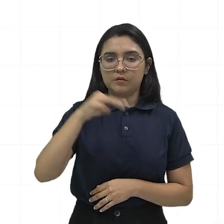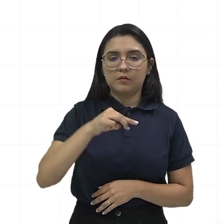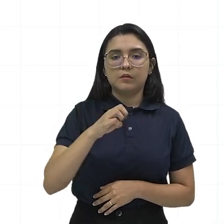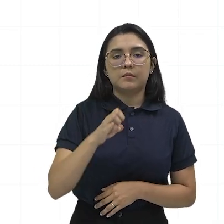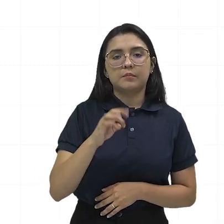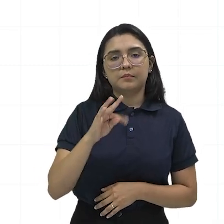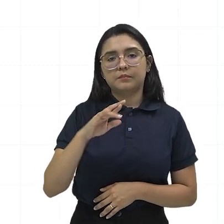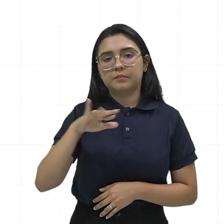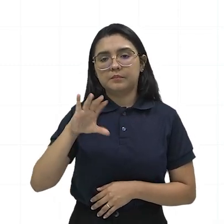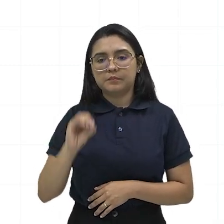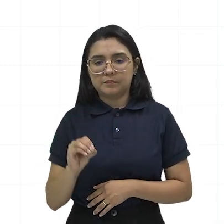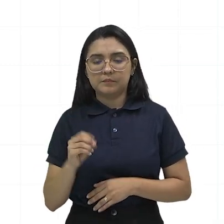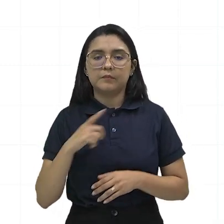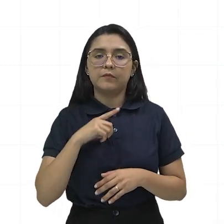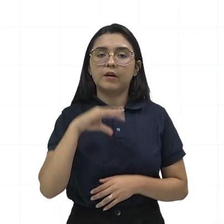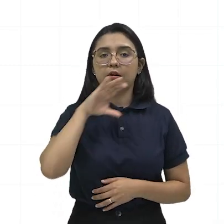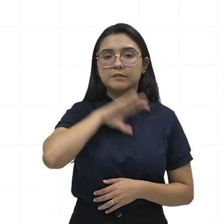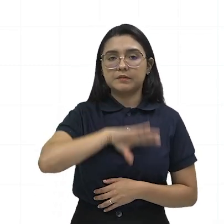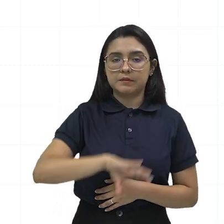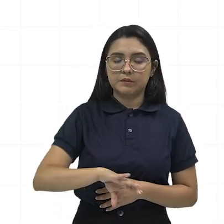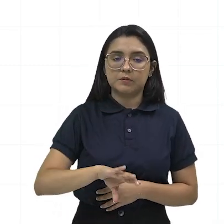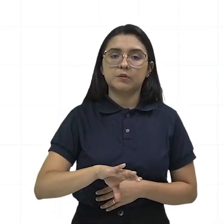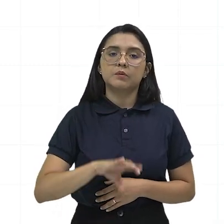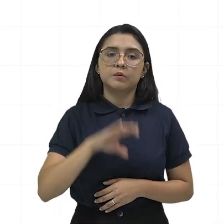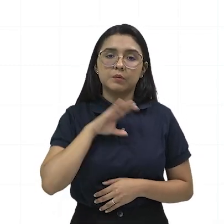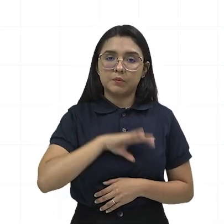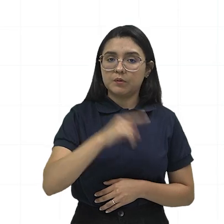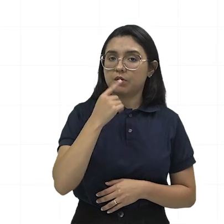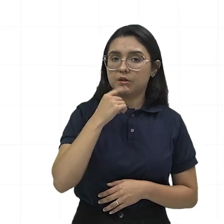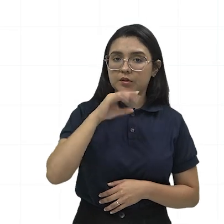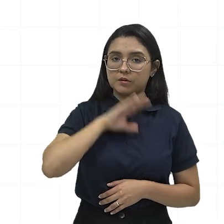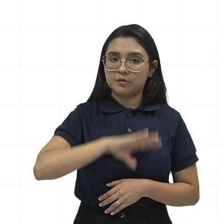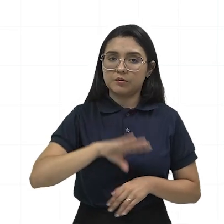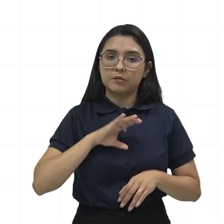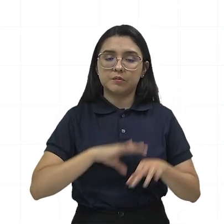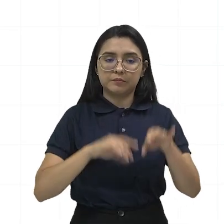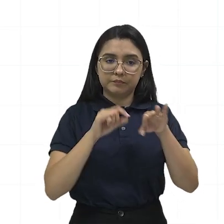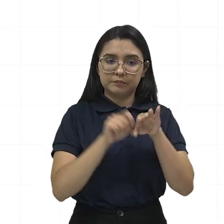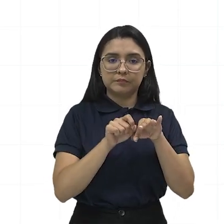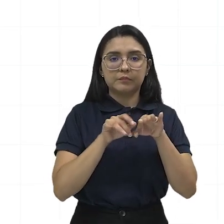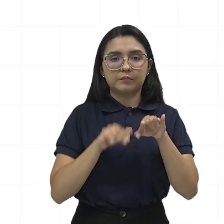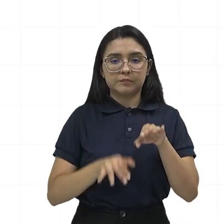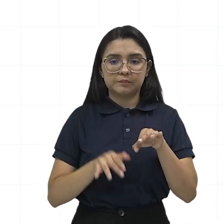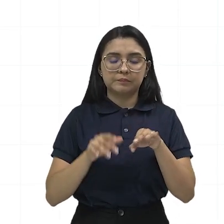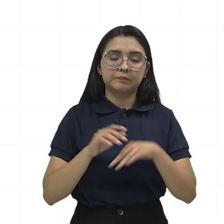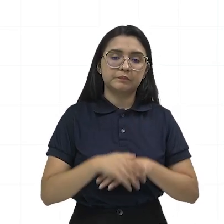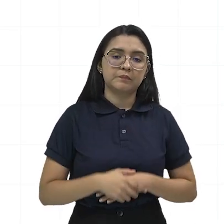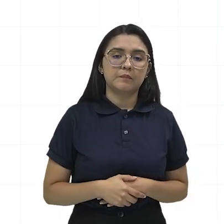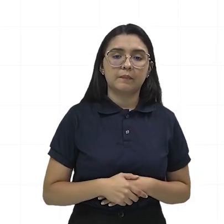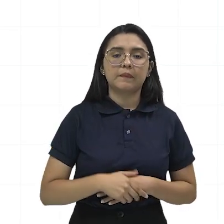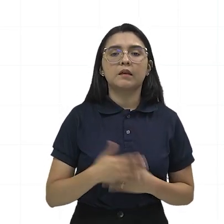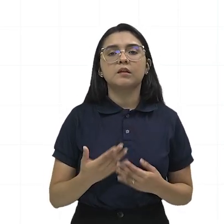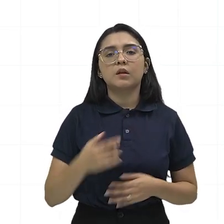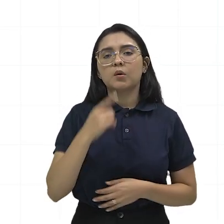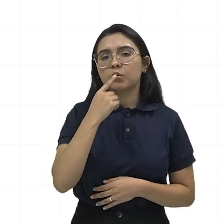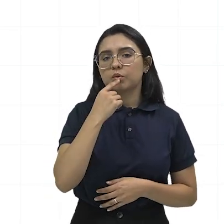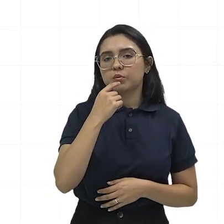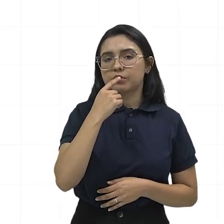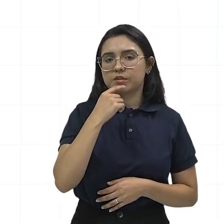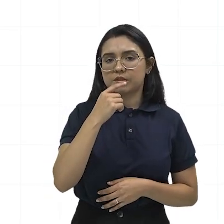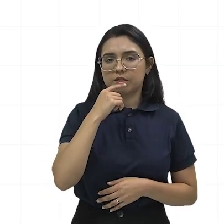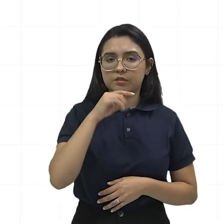parte dele vai ser eliminado pela vagina com o ovócito não fecundado. E o sangue proveniente